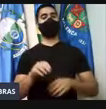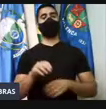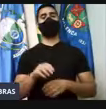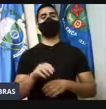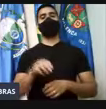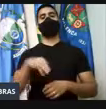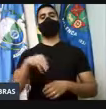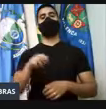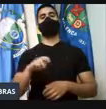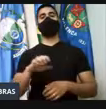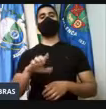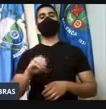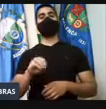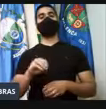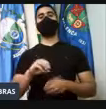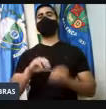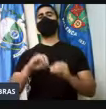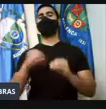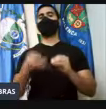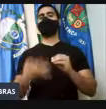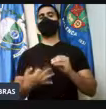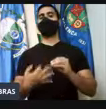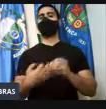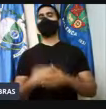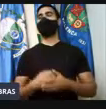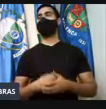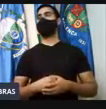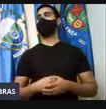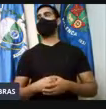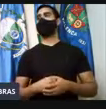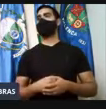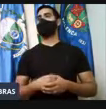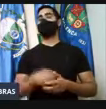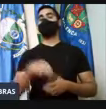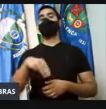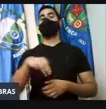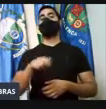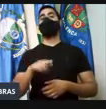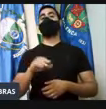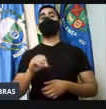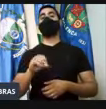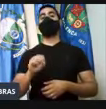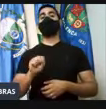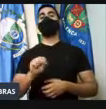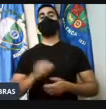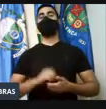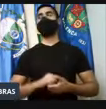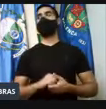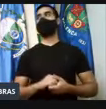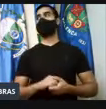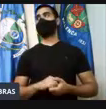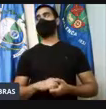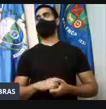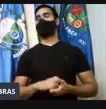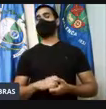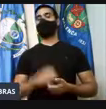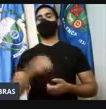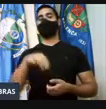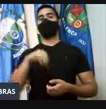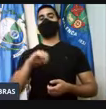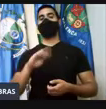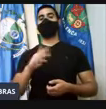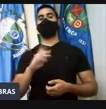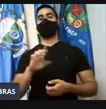vereador Marcelo Moreira de Oliveira, justificado hoje, Marcos da Silva Marquinhos da Saúde presente, Michele